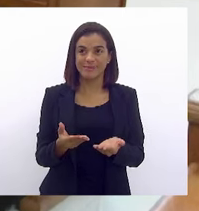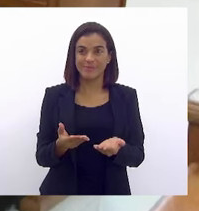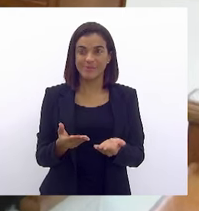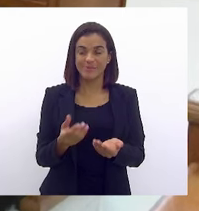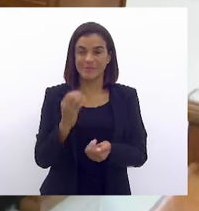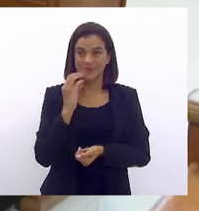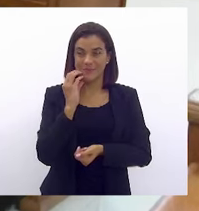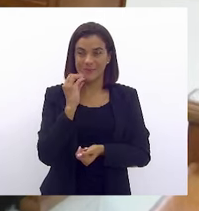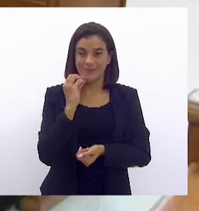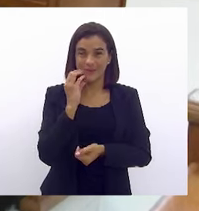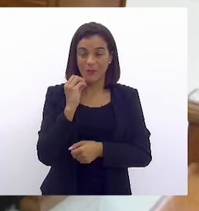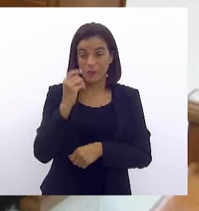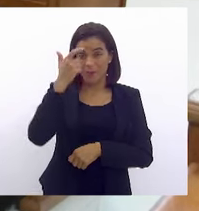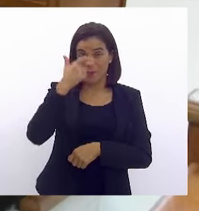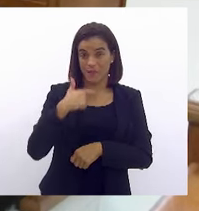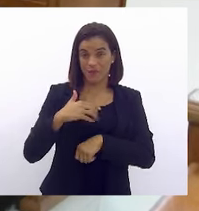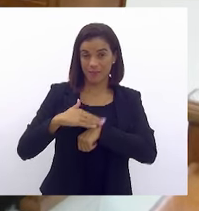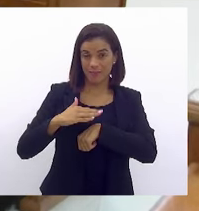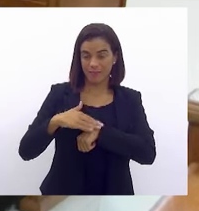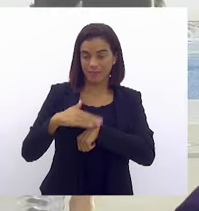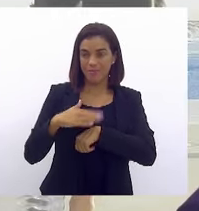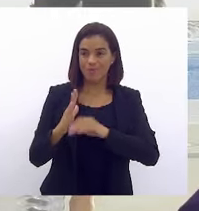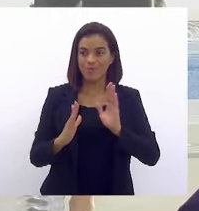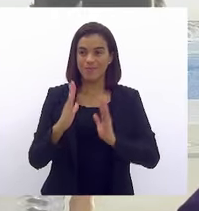do meu tempo de fala,